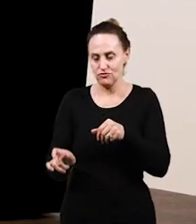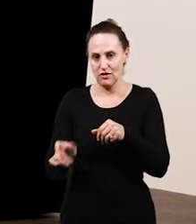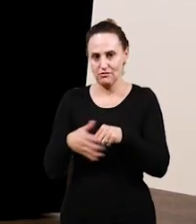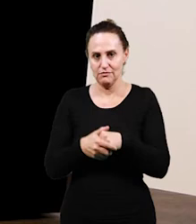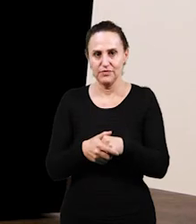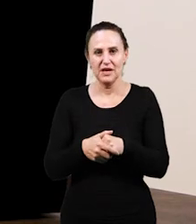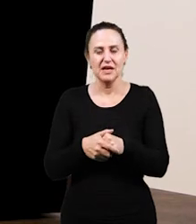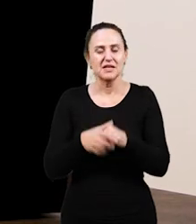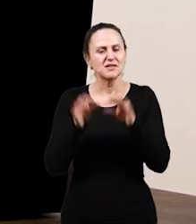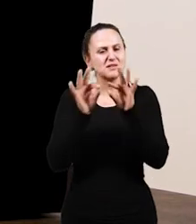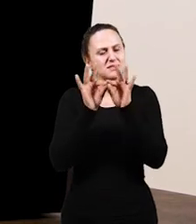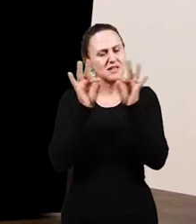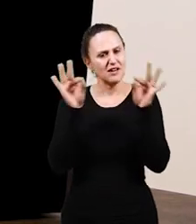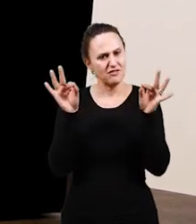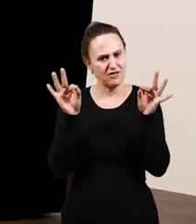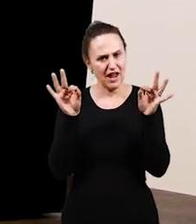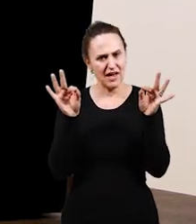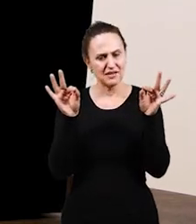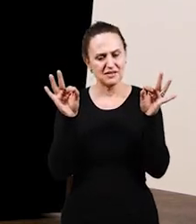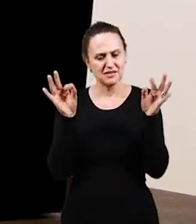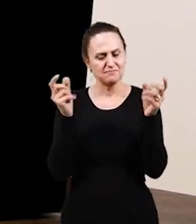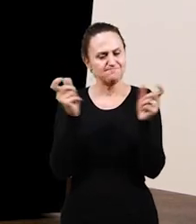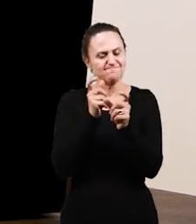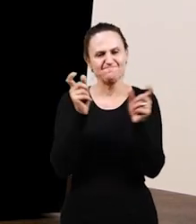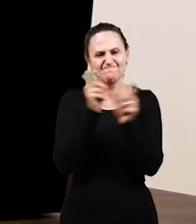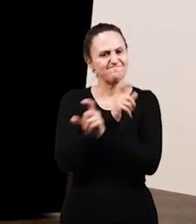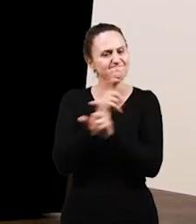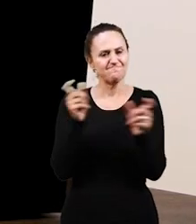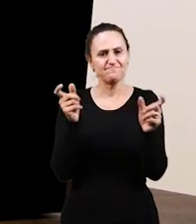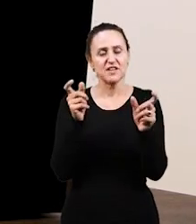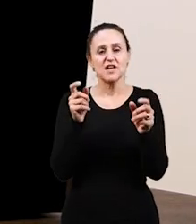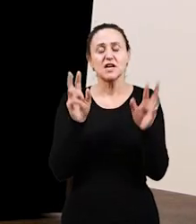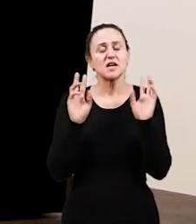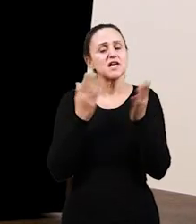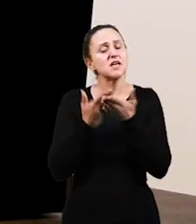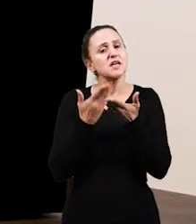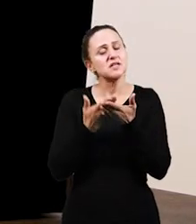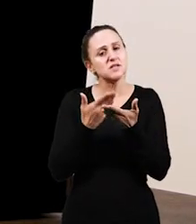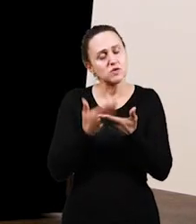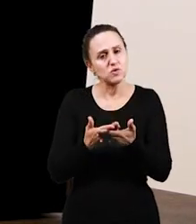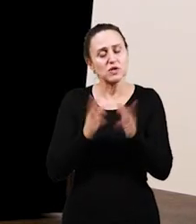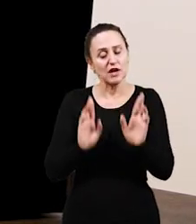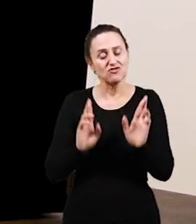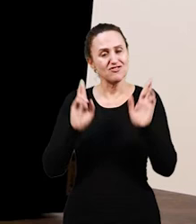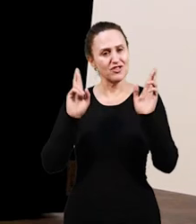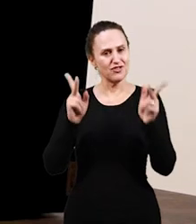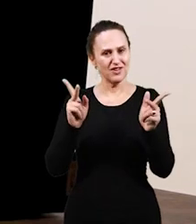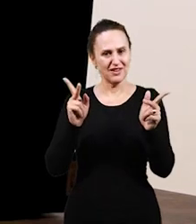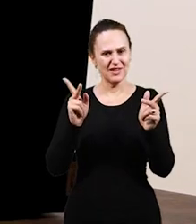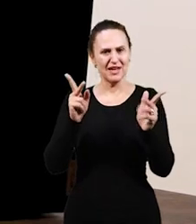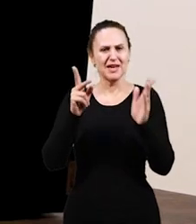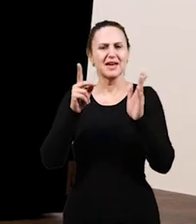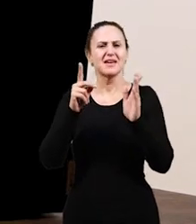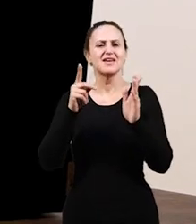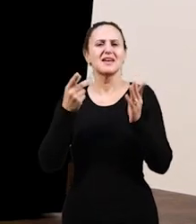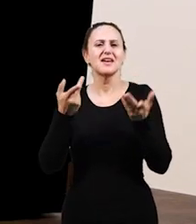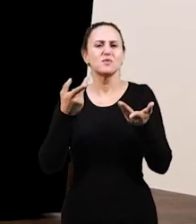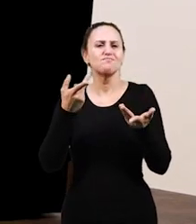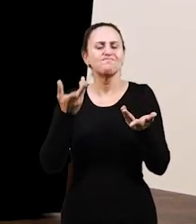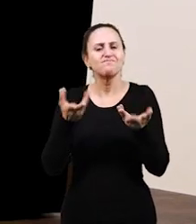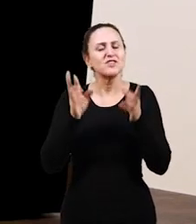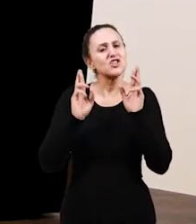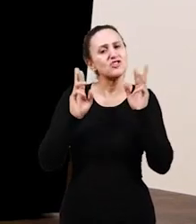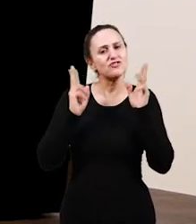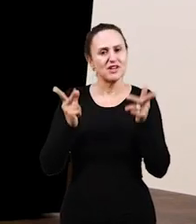outra então esse tipo de estudo é o estudo como eu falei para vocês na primeira aula um tipo de estudo